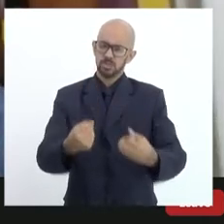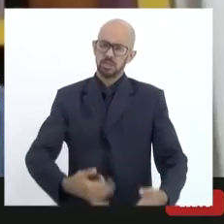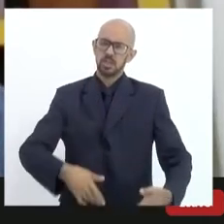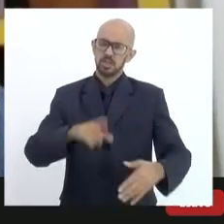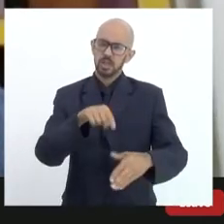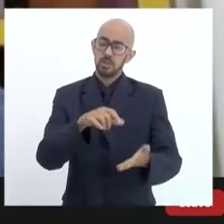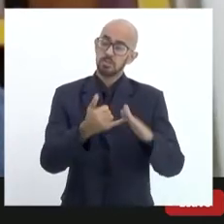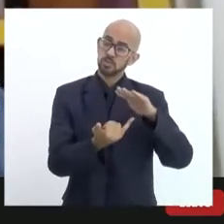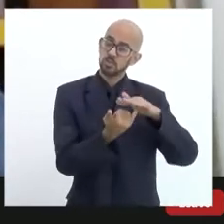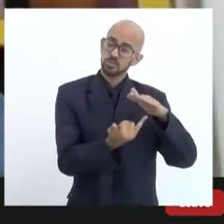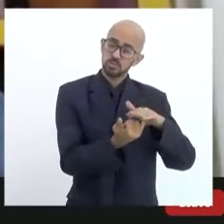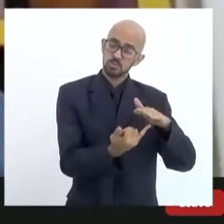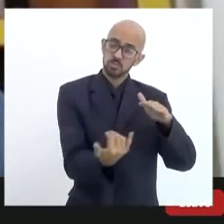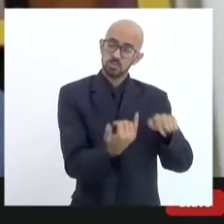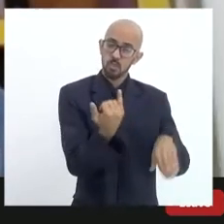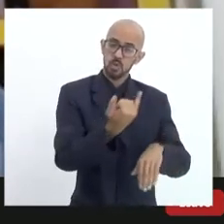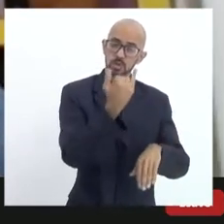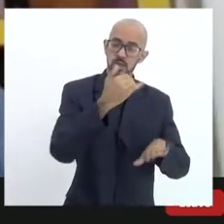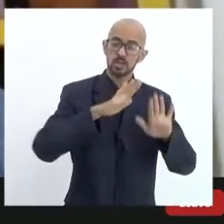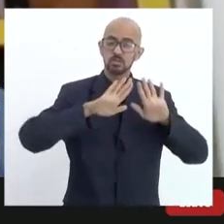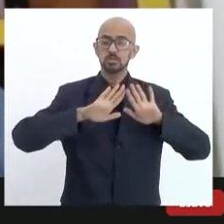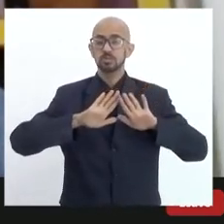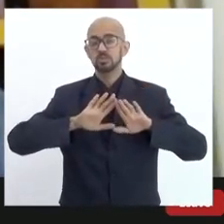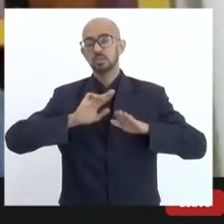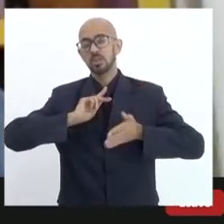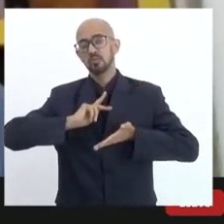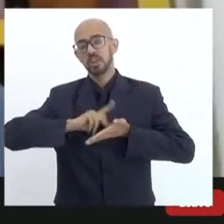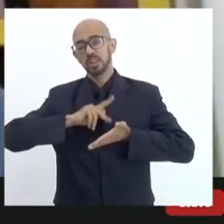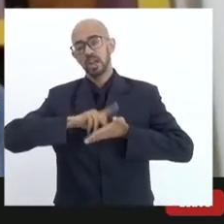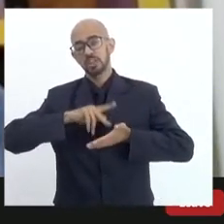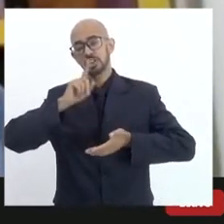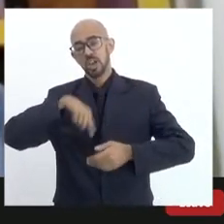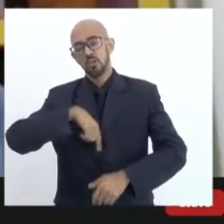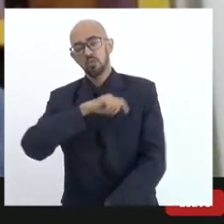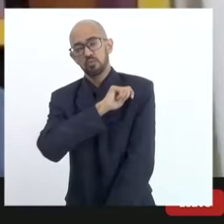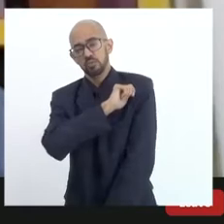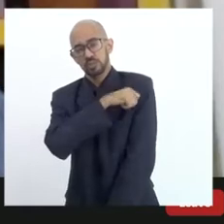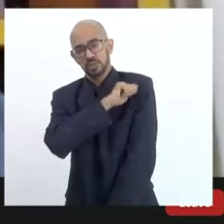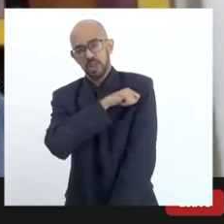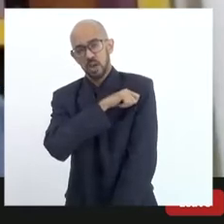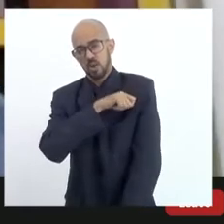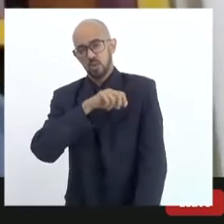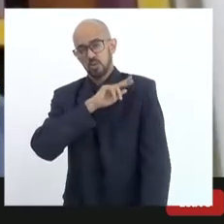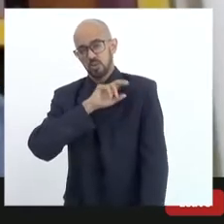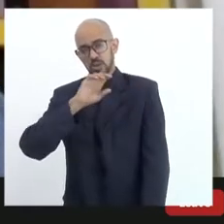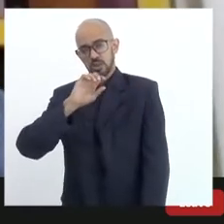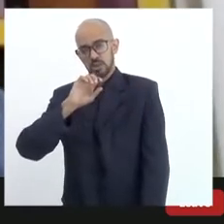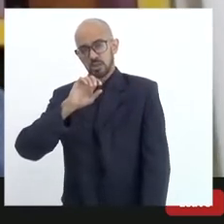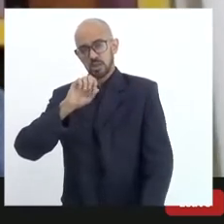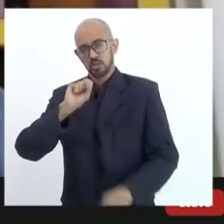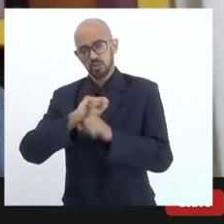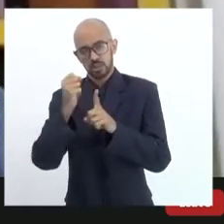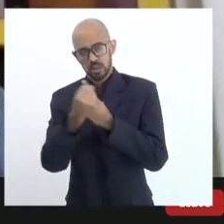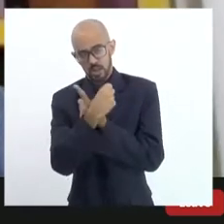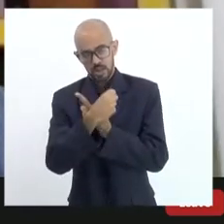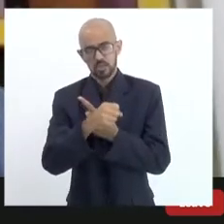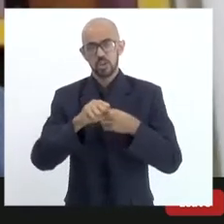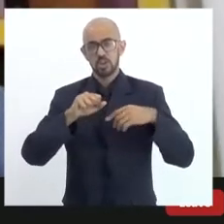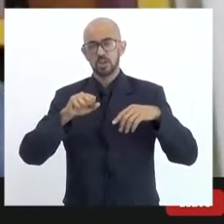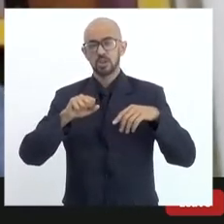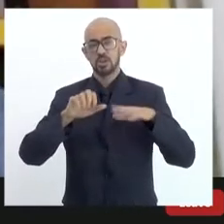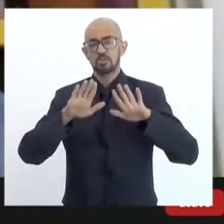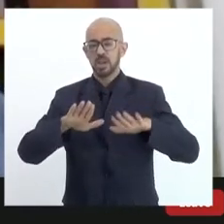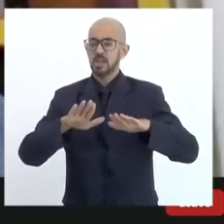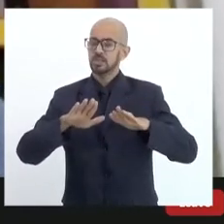instituição importantíssima, que, na verdade, é o fiscal da sociedade, no fundo é isso, né, da legislação, está nos